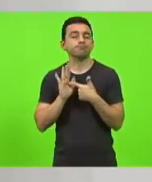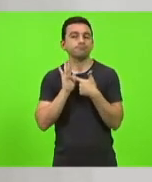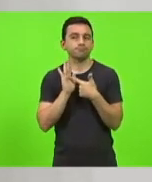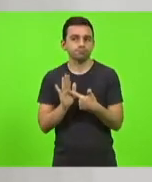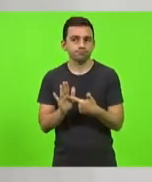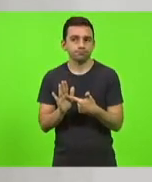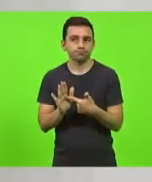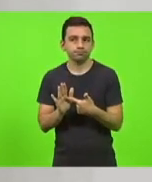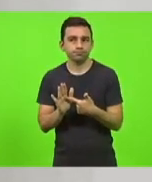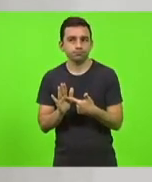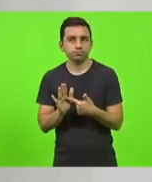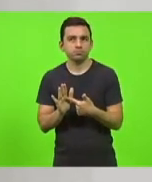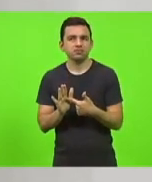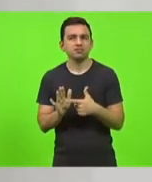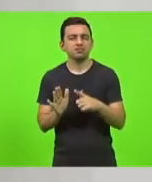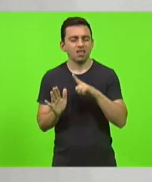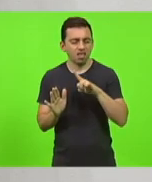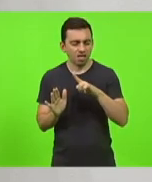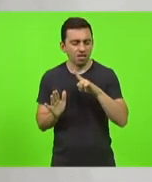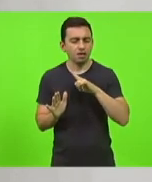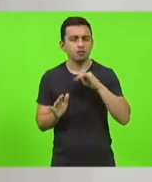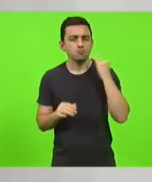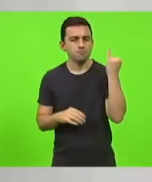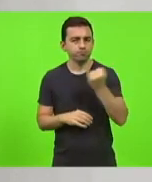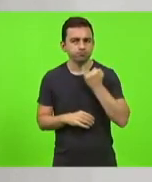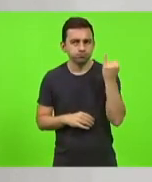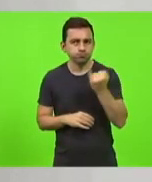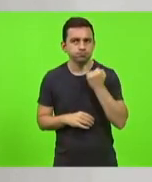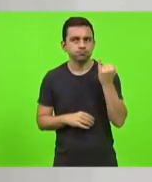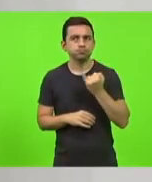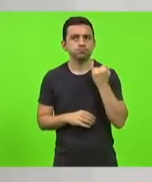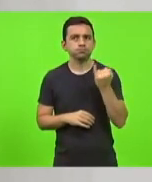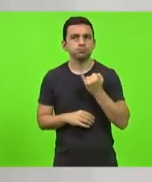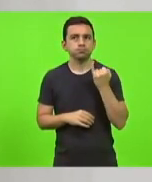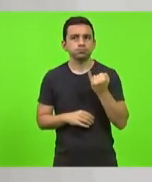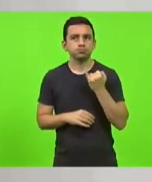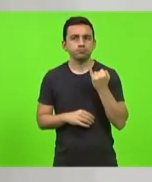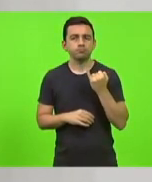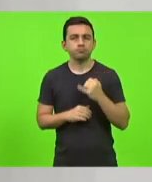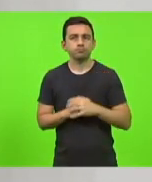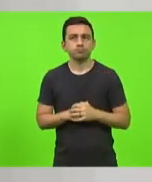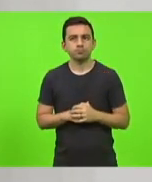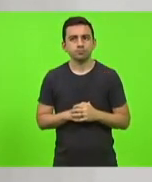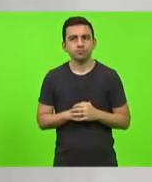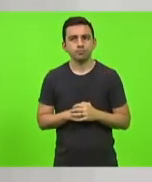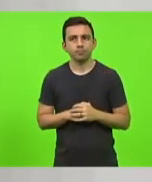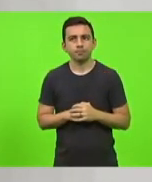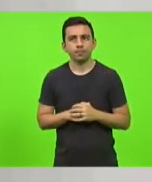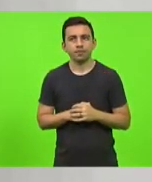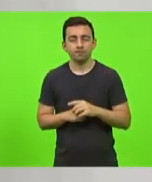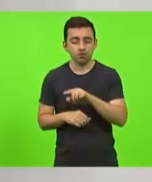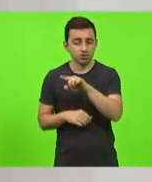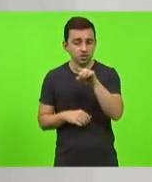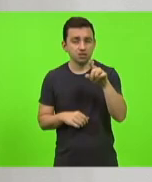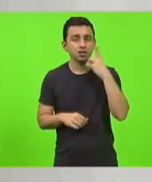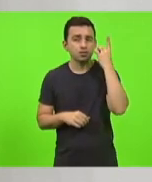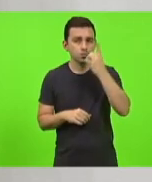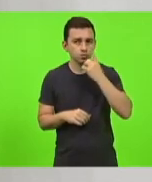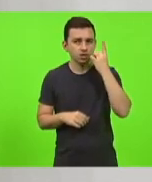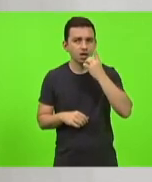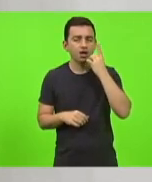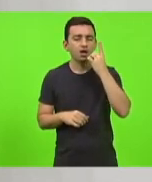de algo bem importante. Quando vocês, deputados, visitarem as escolas, vocês vão encontrar muitos